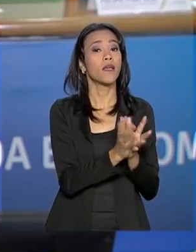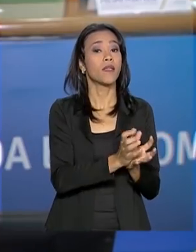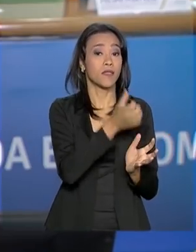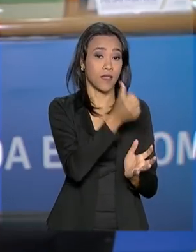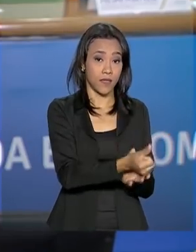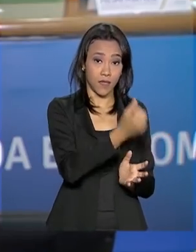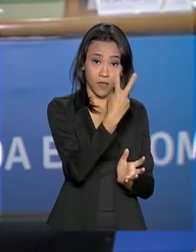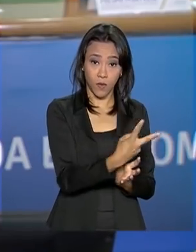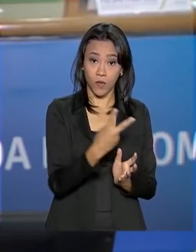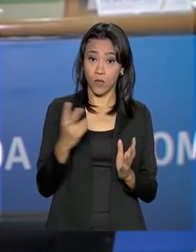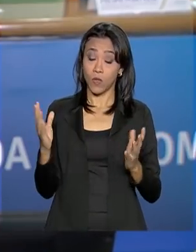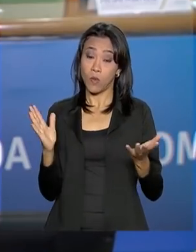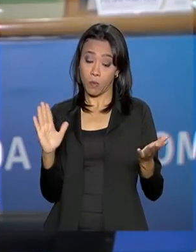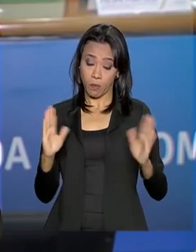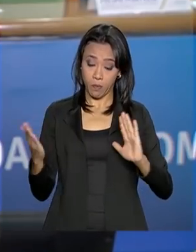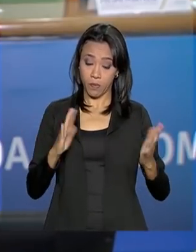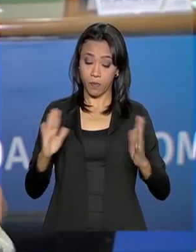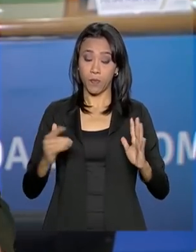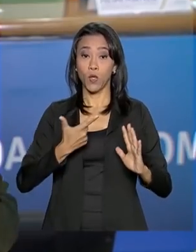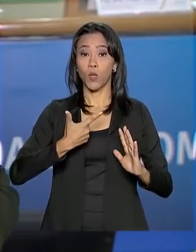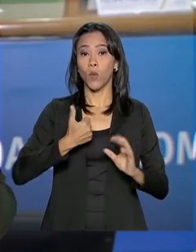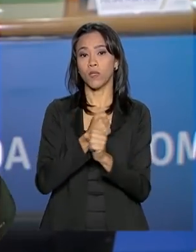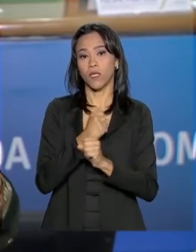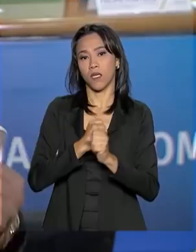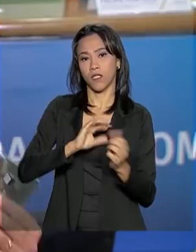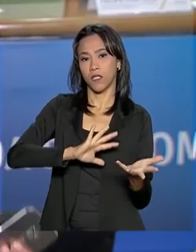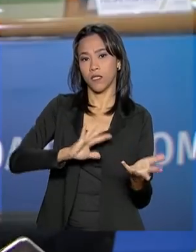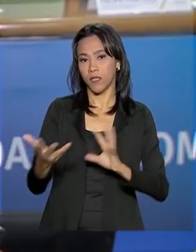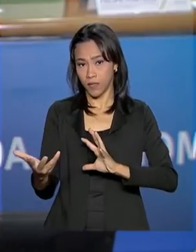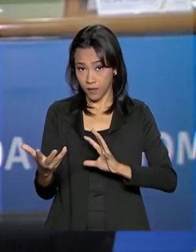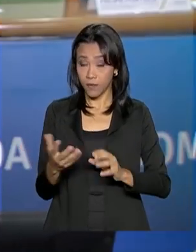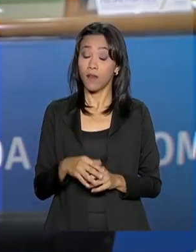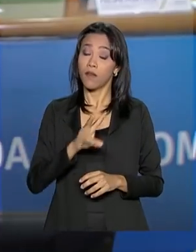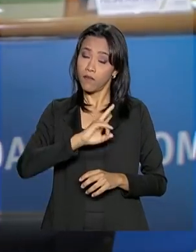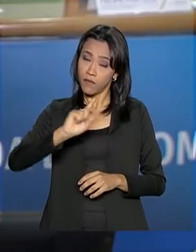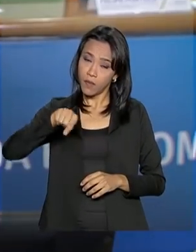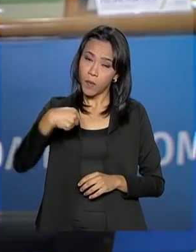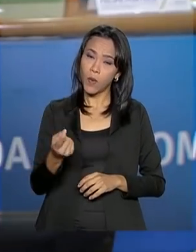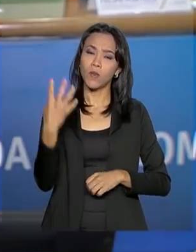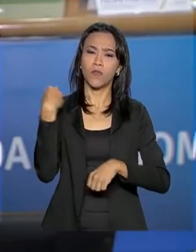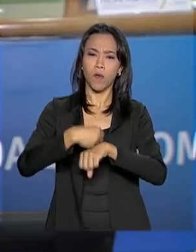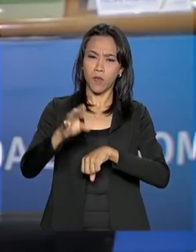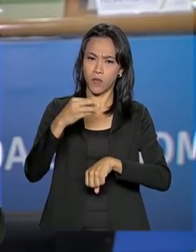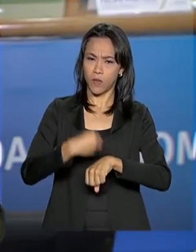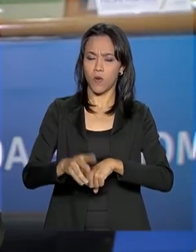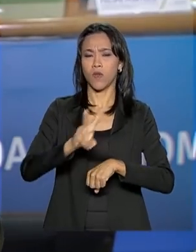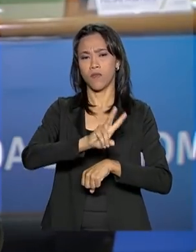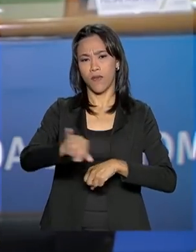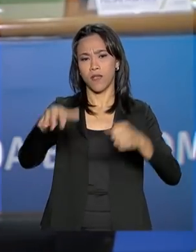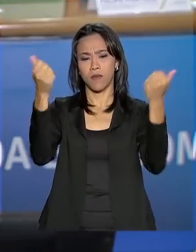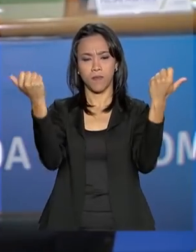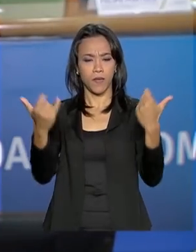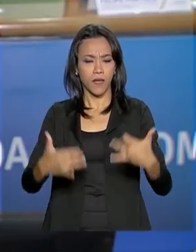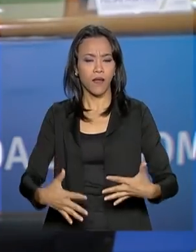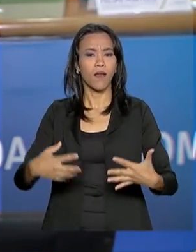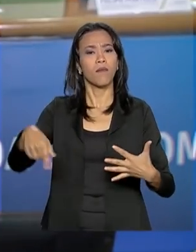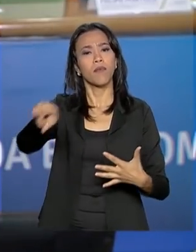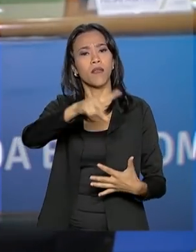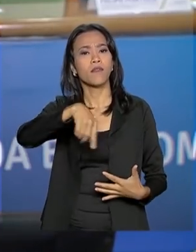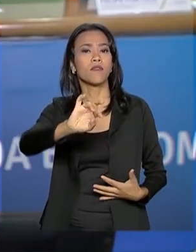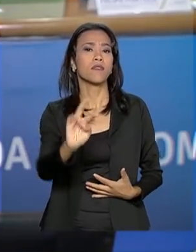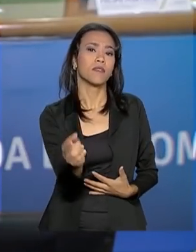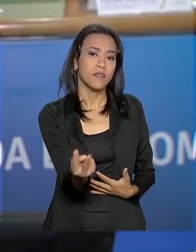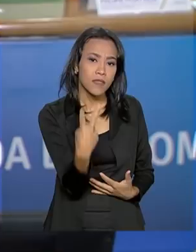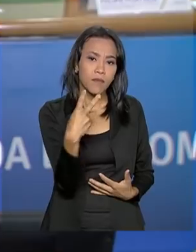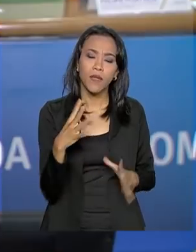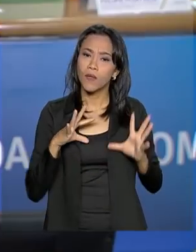transição. Além desses detalhes, além dessas informações, eles vão explicar outras informações, exatamente para deixar mais claro para os jornalistas que estão aqui acompanhando e também